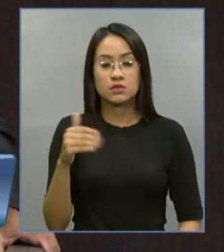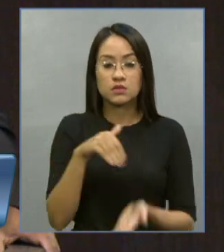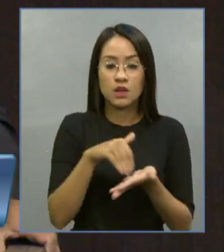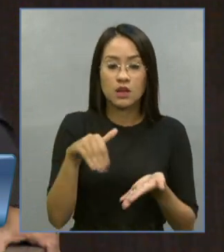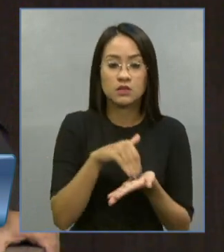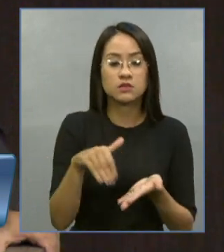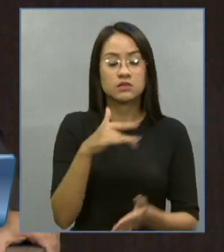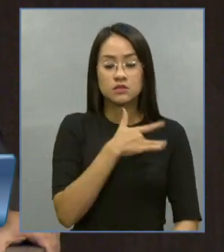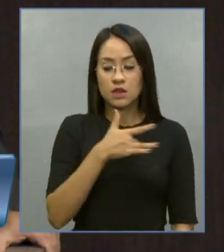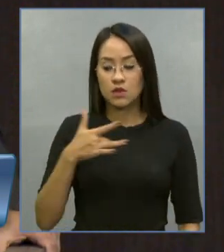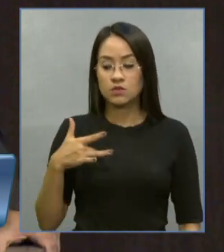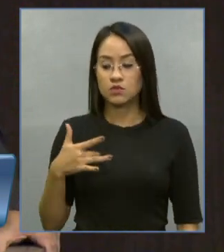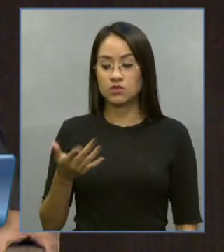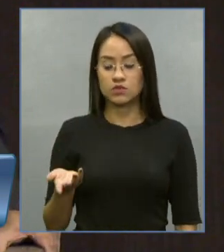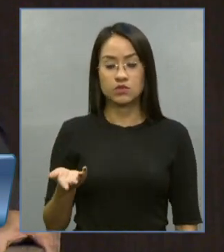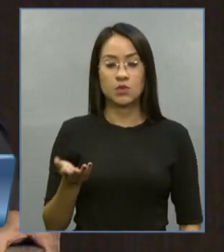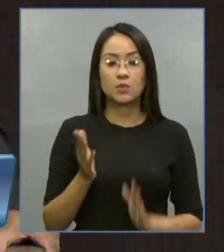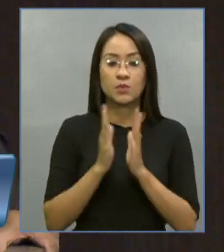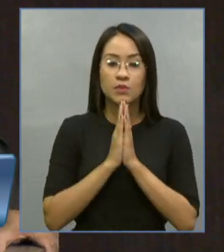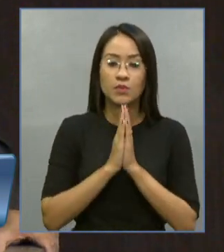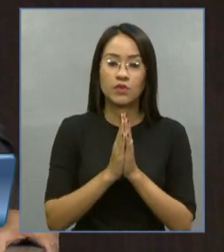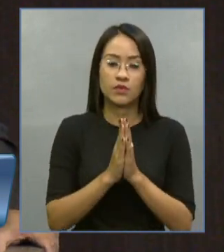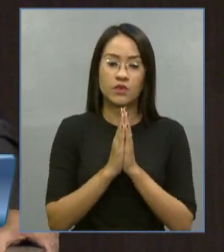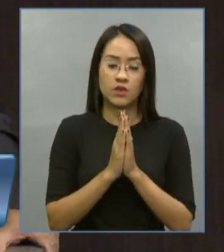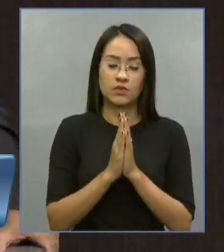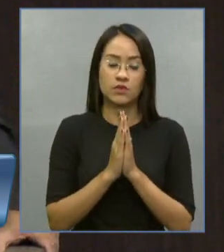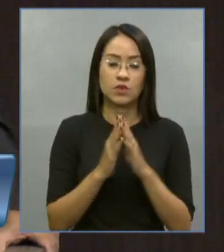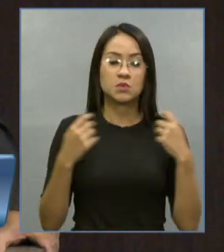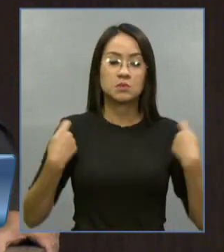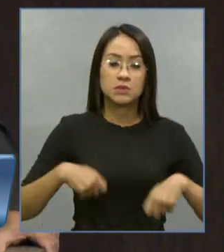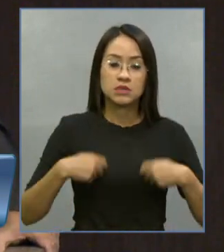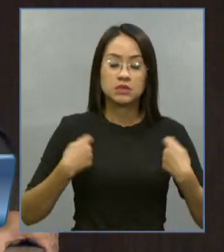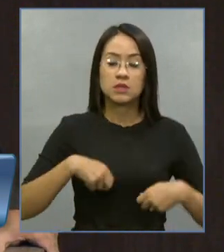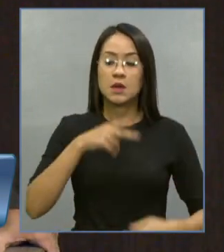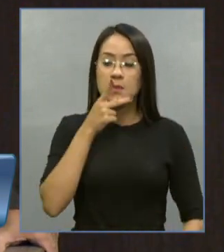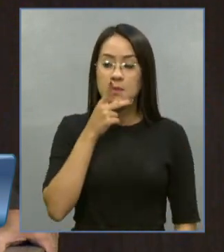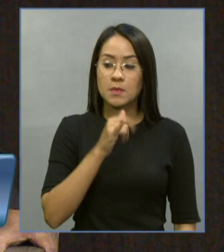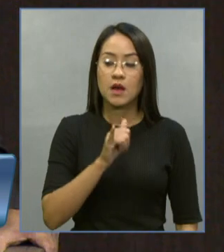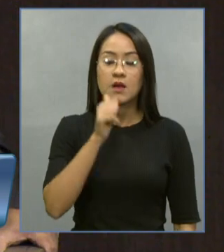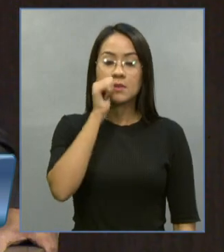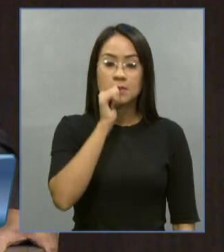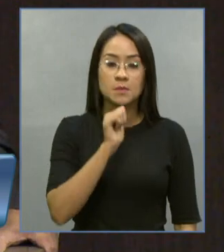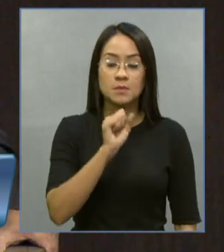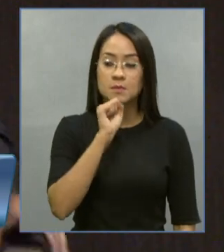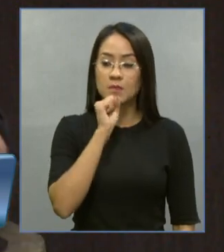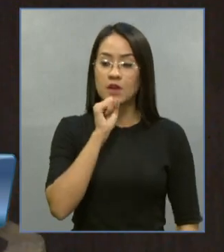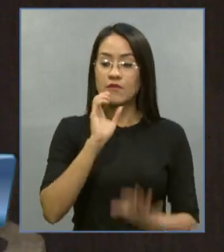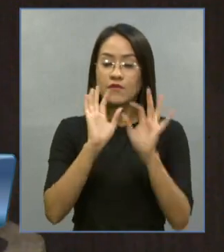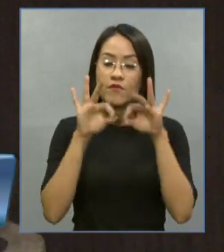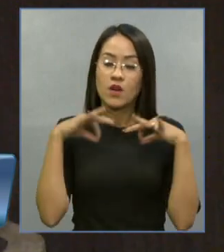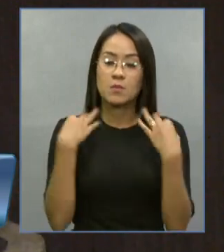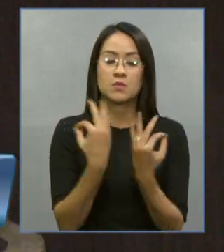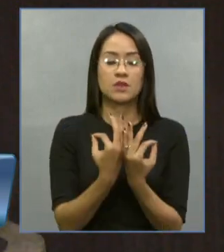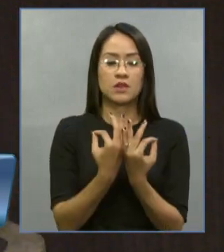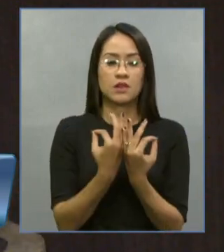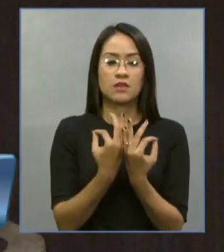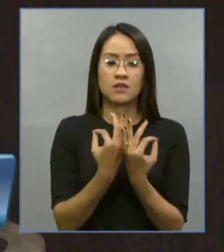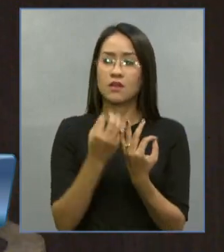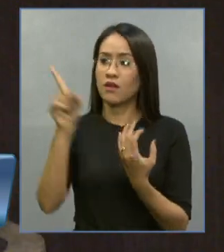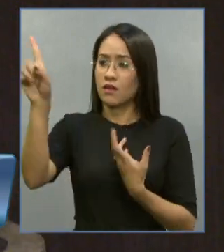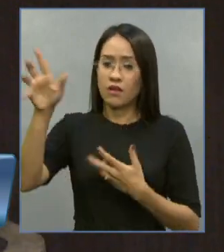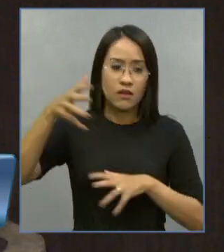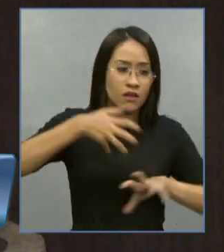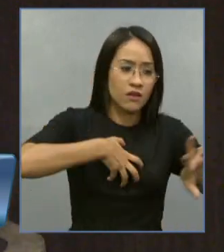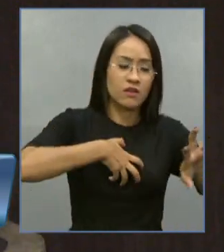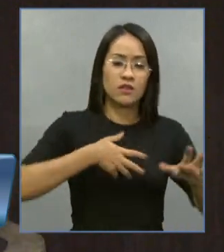de saúde, se coloquem no lugar dos pais e mães, se coloquem no lugar destas famílias, se coloquem no lugar